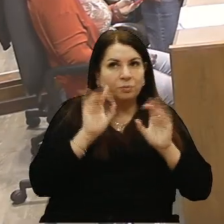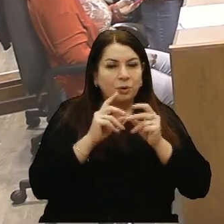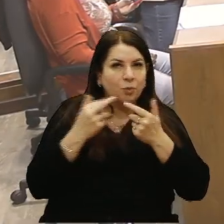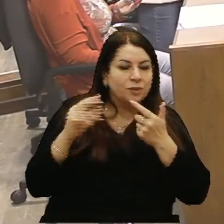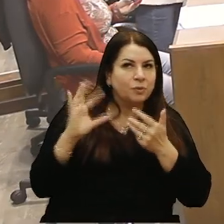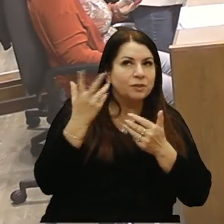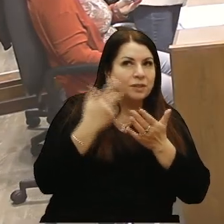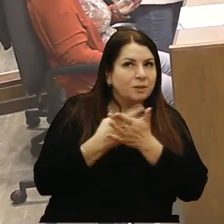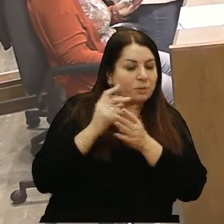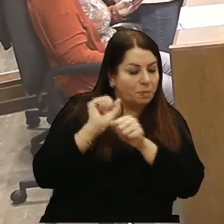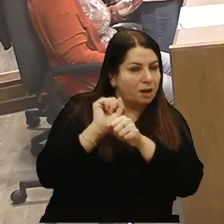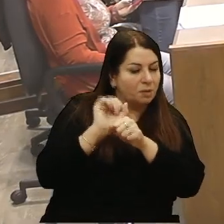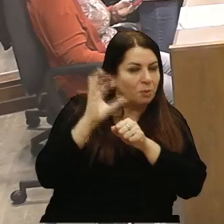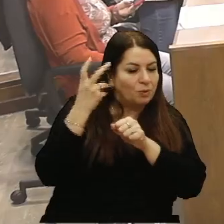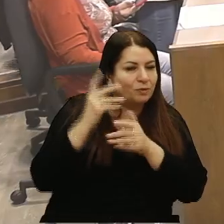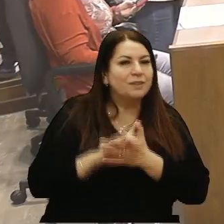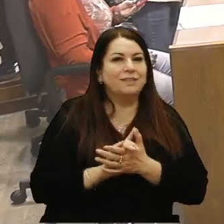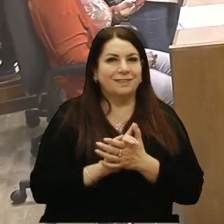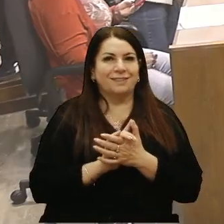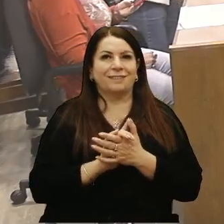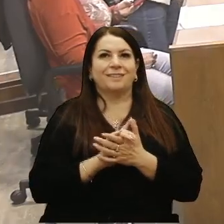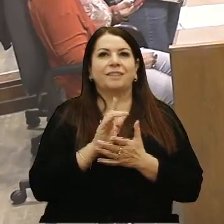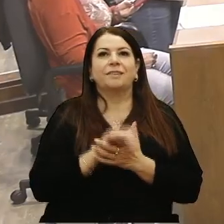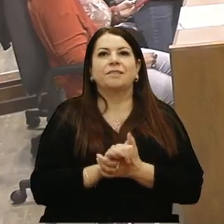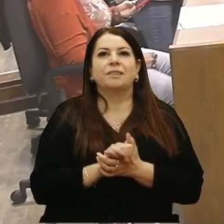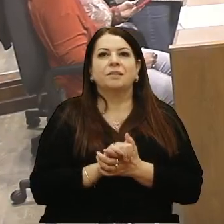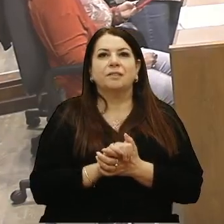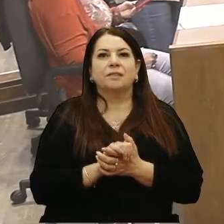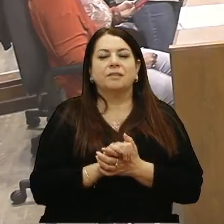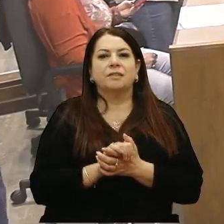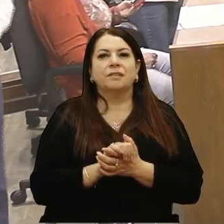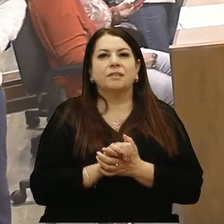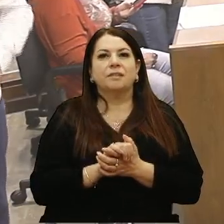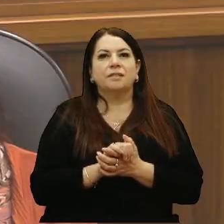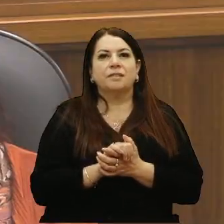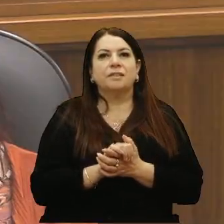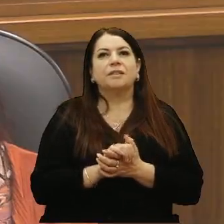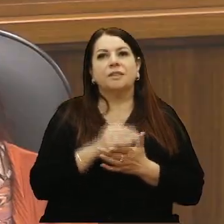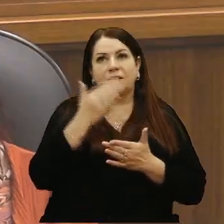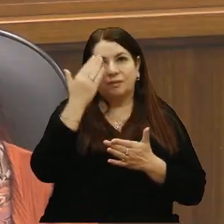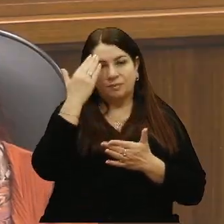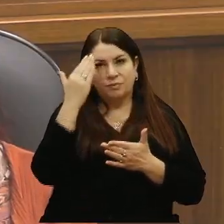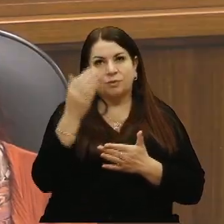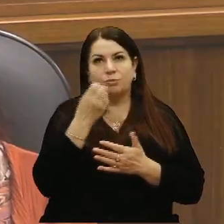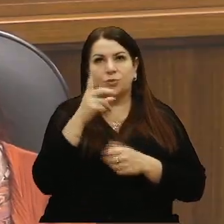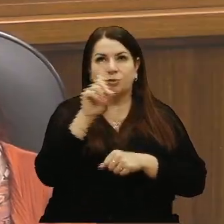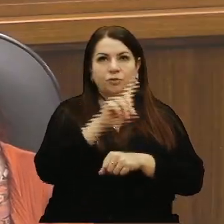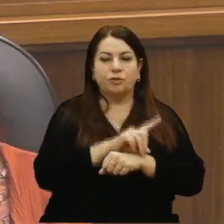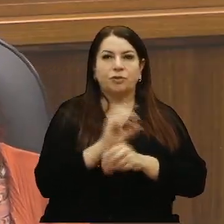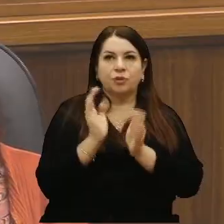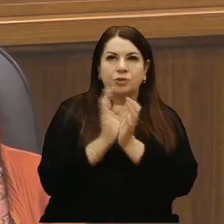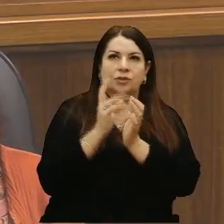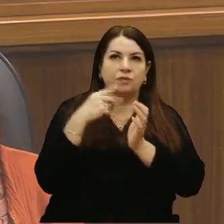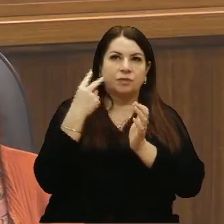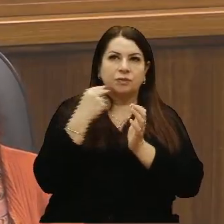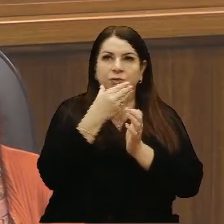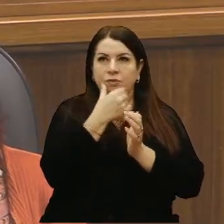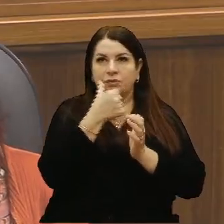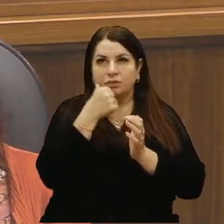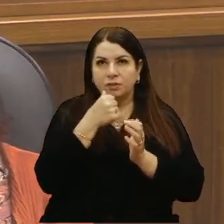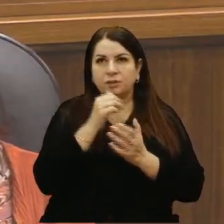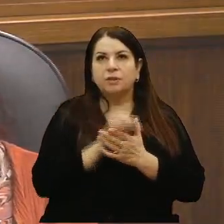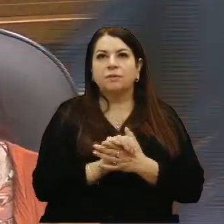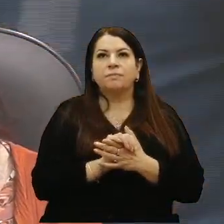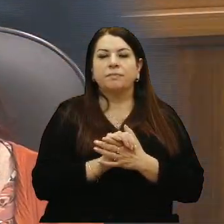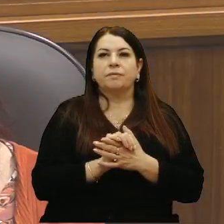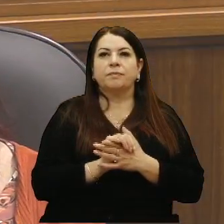já estamos resolvendo. Com a palavra, a vereadora Estela Balardim, do bairro Serrano. Muito obrigada. Bom dia, colegas vereadores, colegas